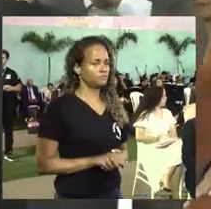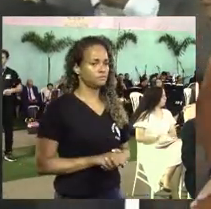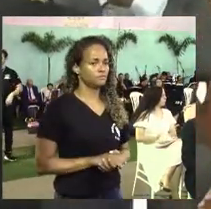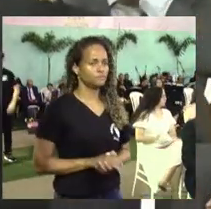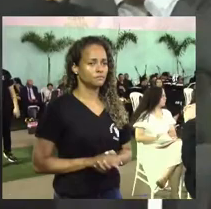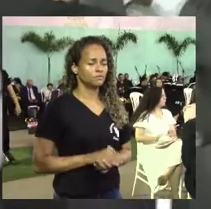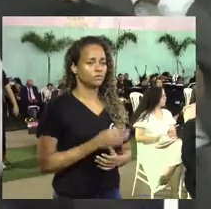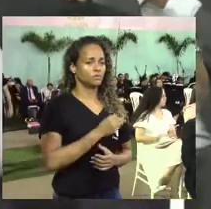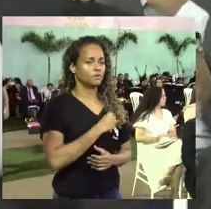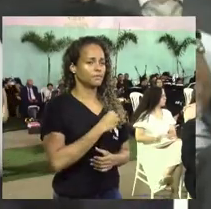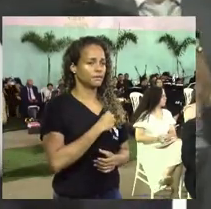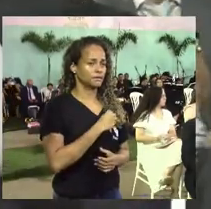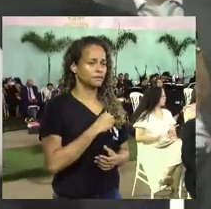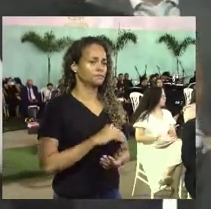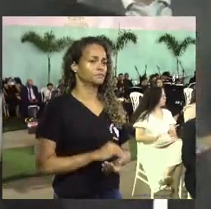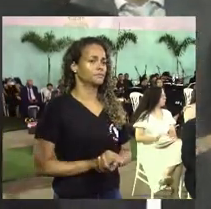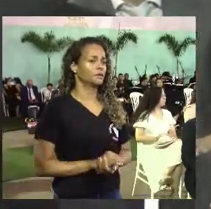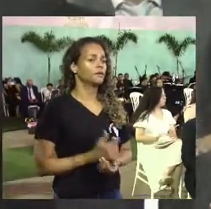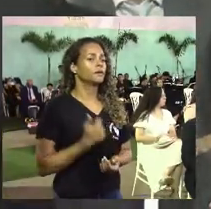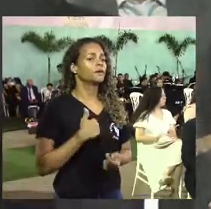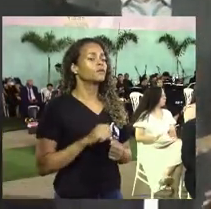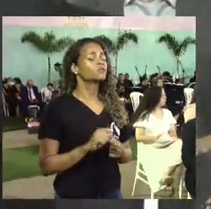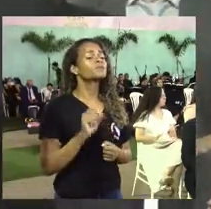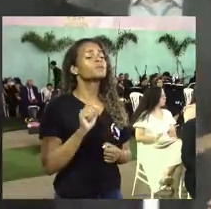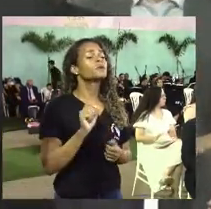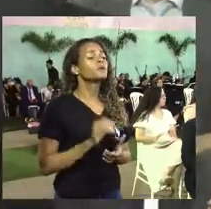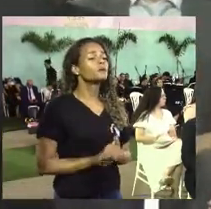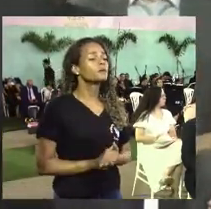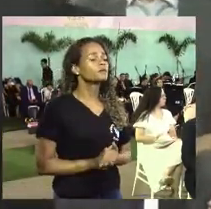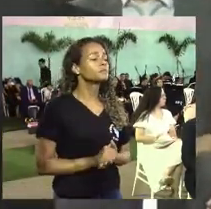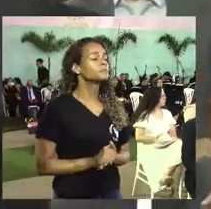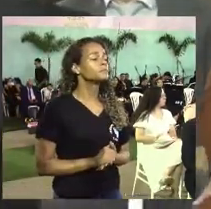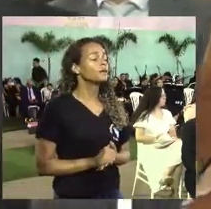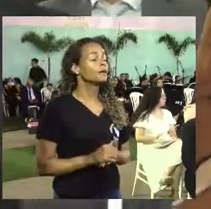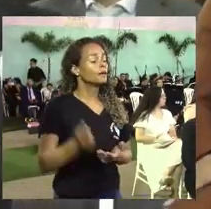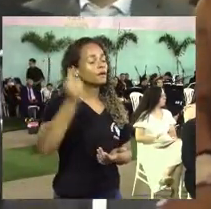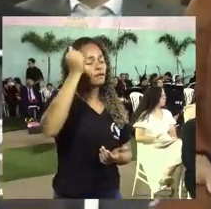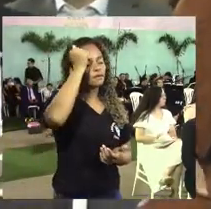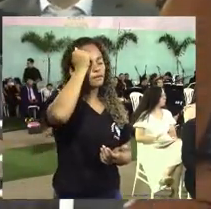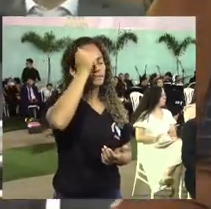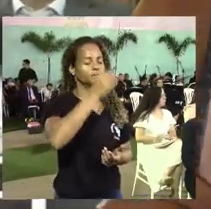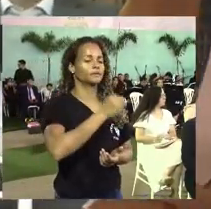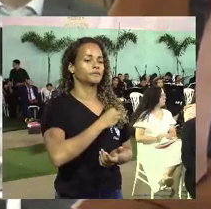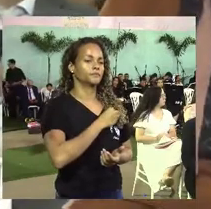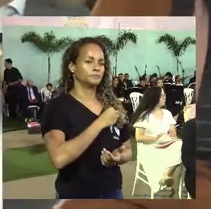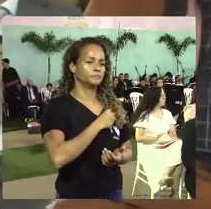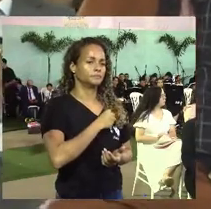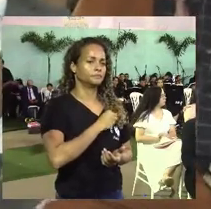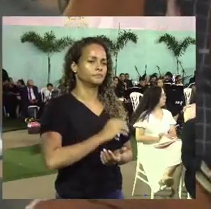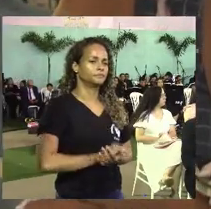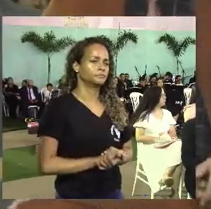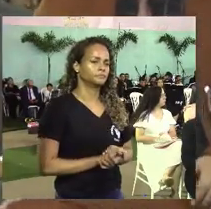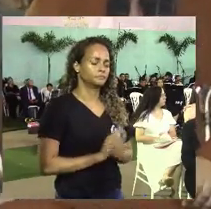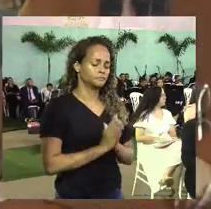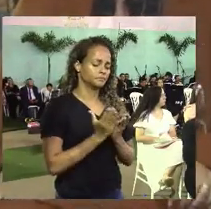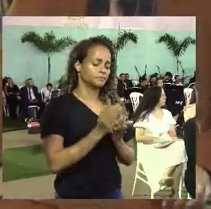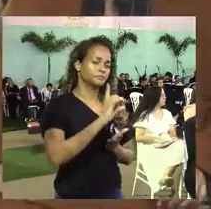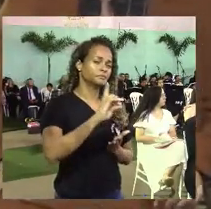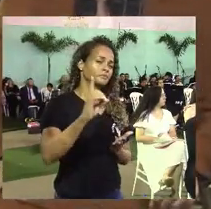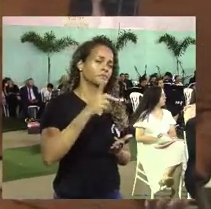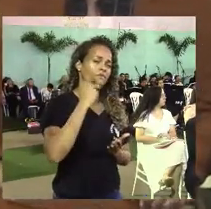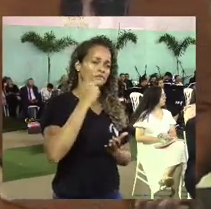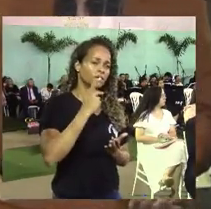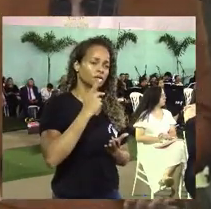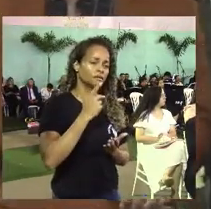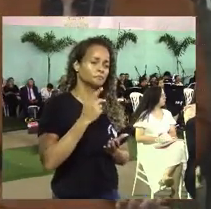do pecado que que eu preciso fazer pastor é se arrepender dos seus pecados a Bíblia diz segunda